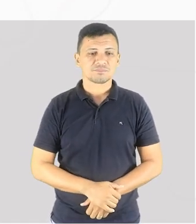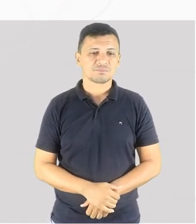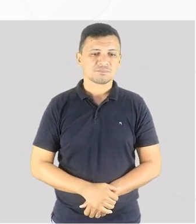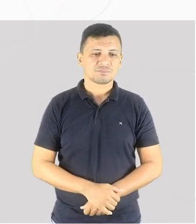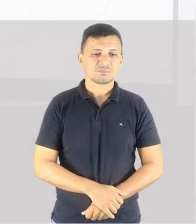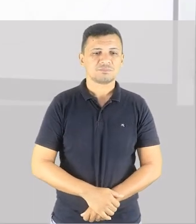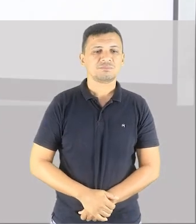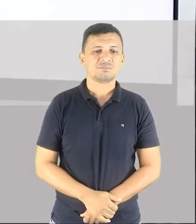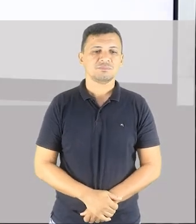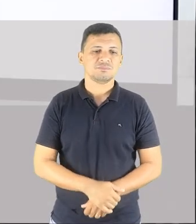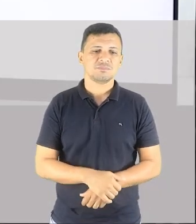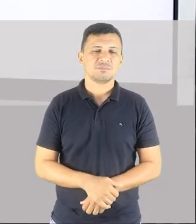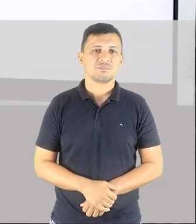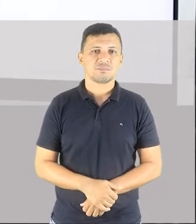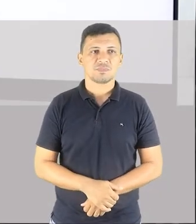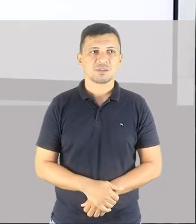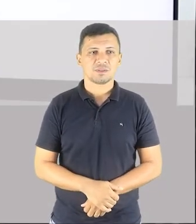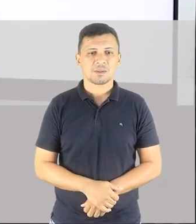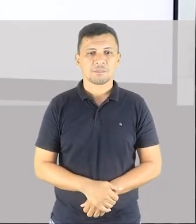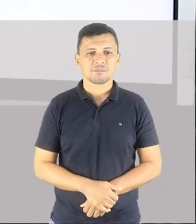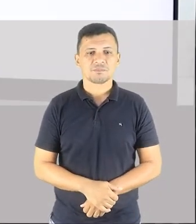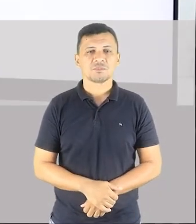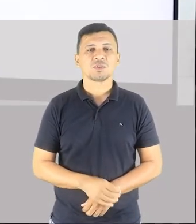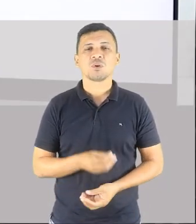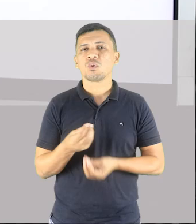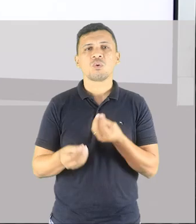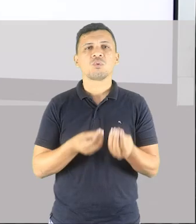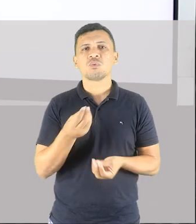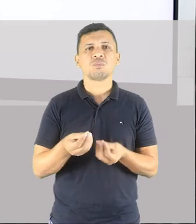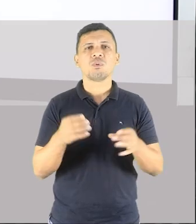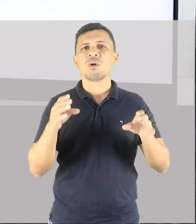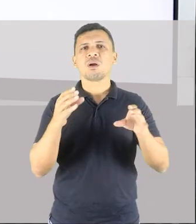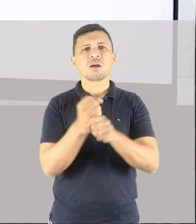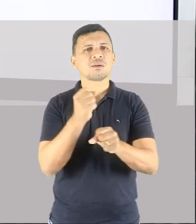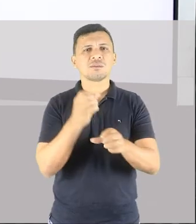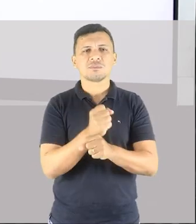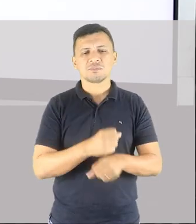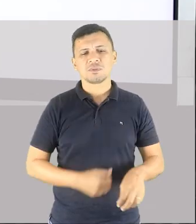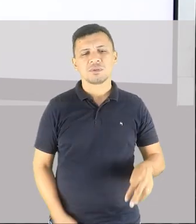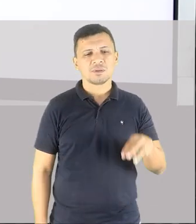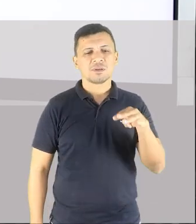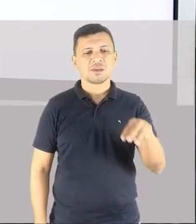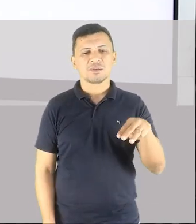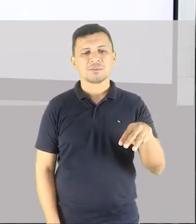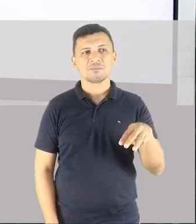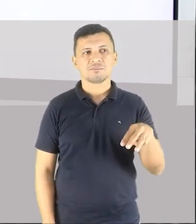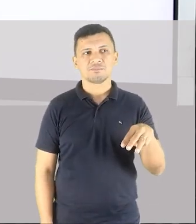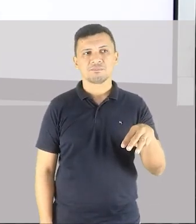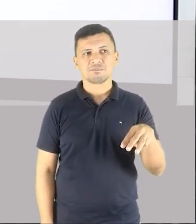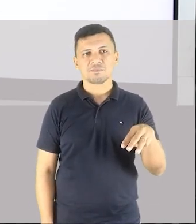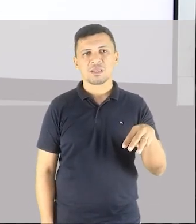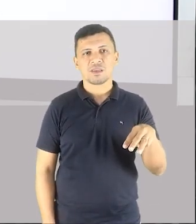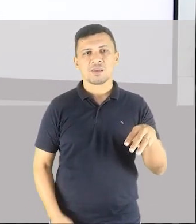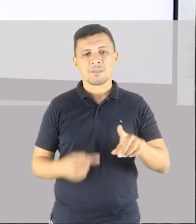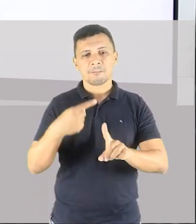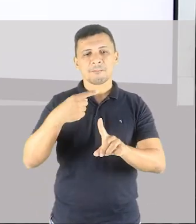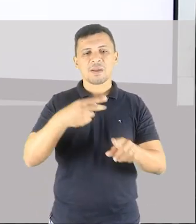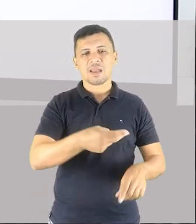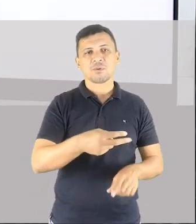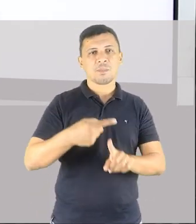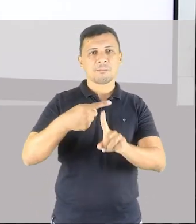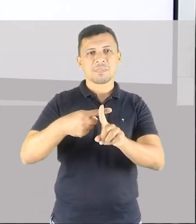angular. Vejam só. Torque, ou momento de uma força, é a força vezes o braço da